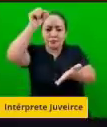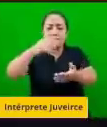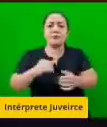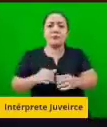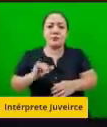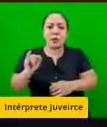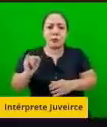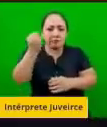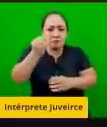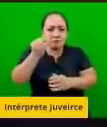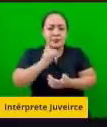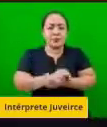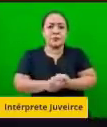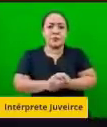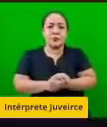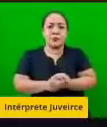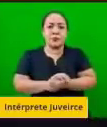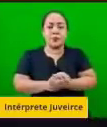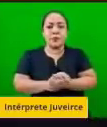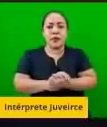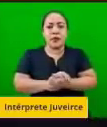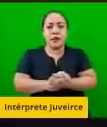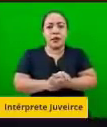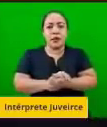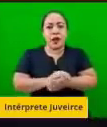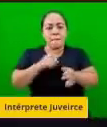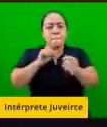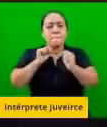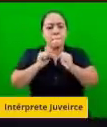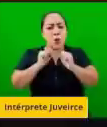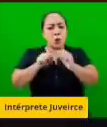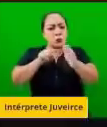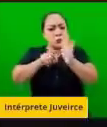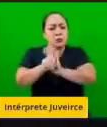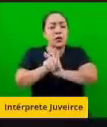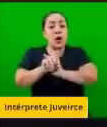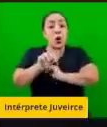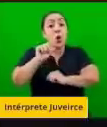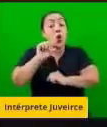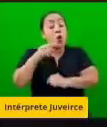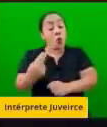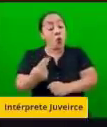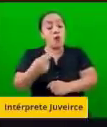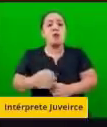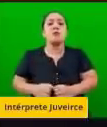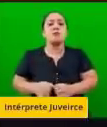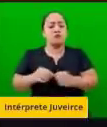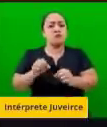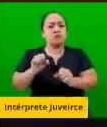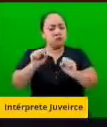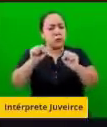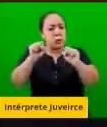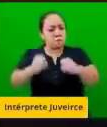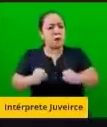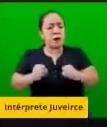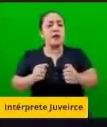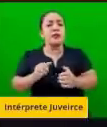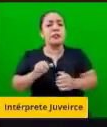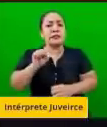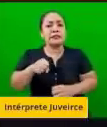ou mesmo ele pode ser uma afirmativa que será complementada com a alternativa